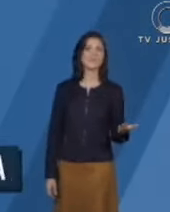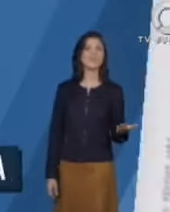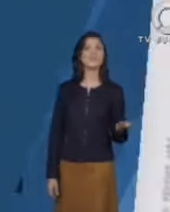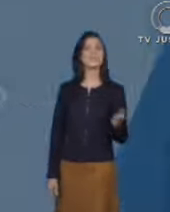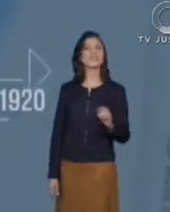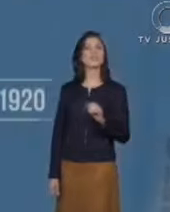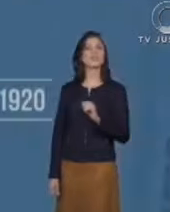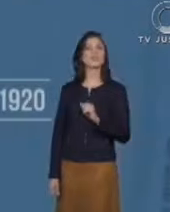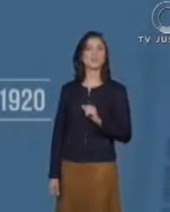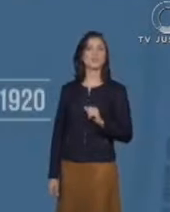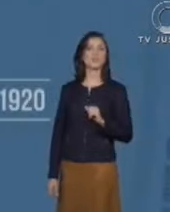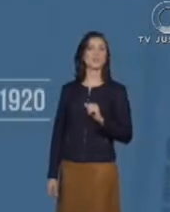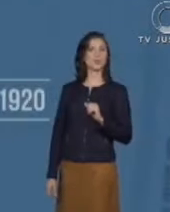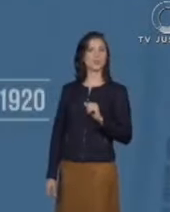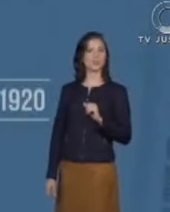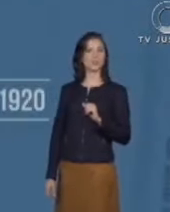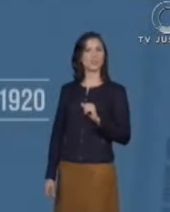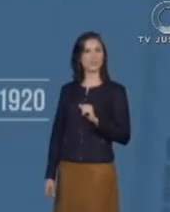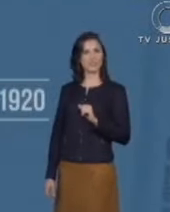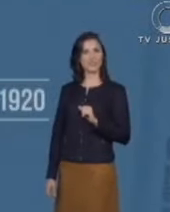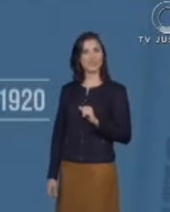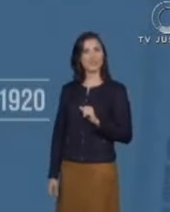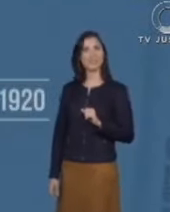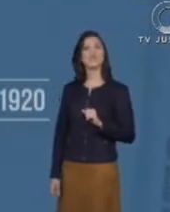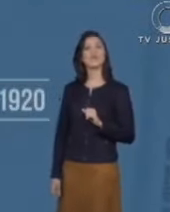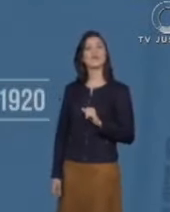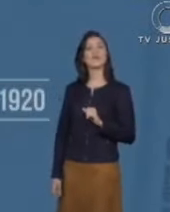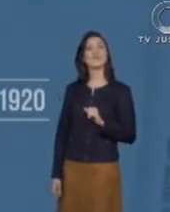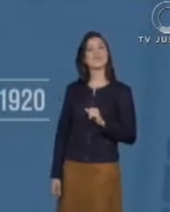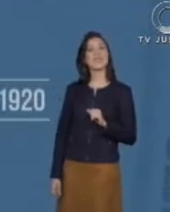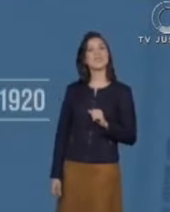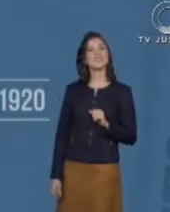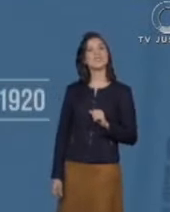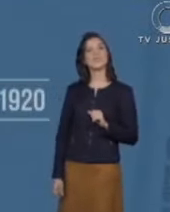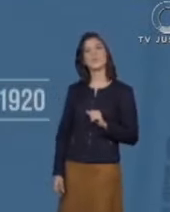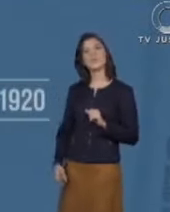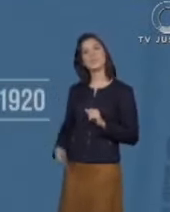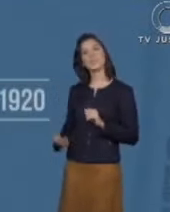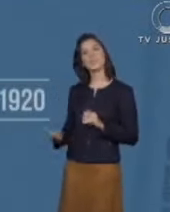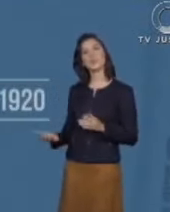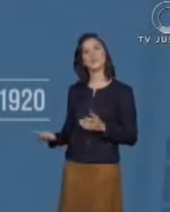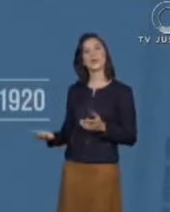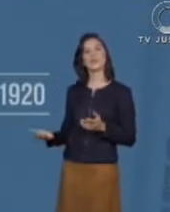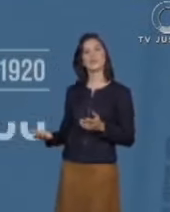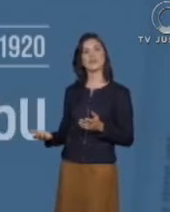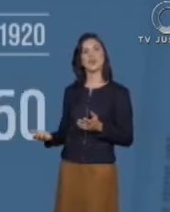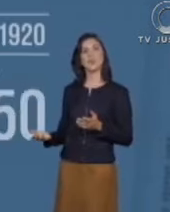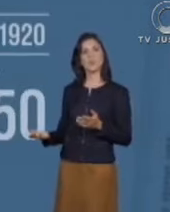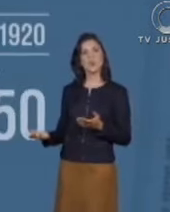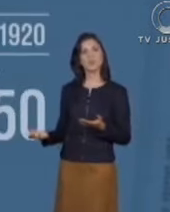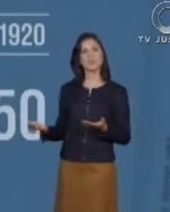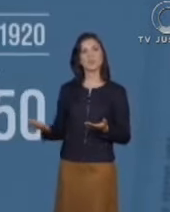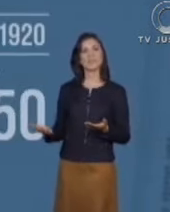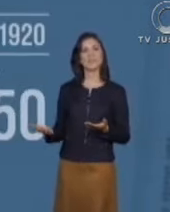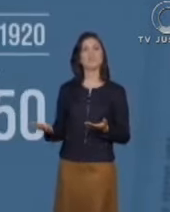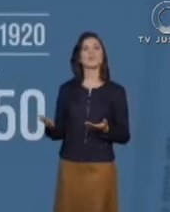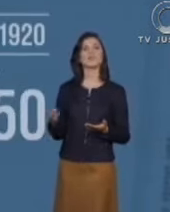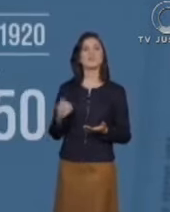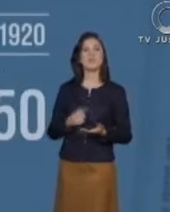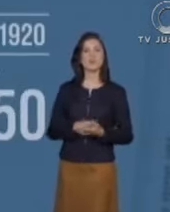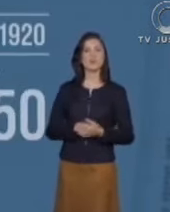foi em 30 de outubro de 1920 que ela foi organizada e distribuída em todo o país por meio do Decreto